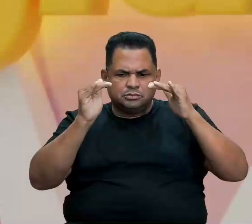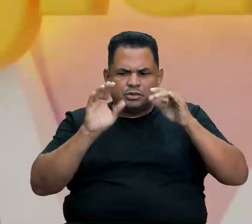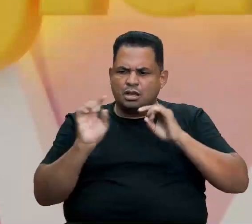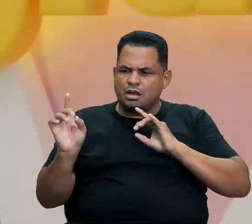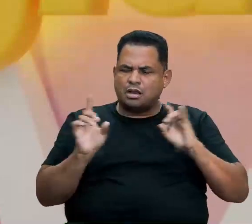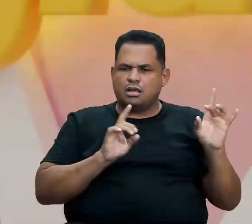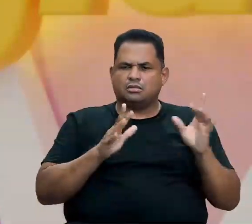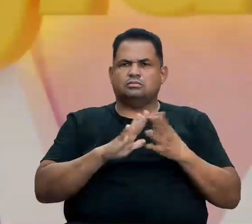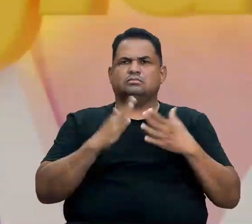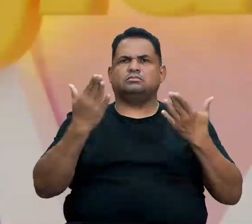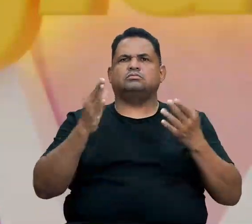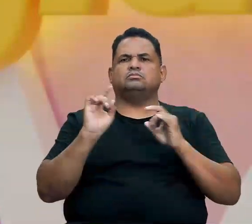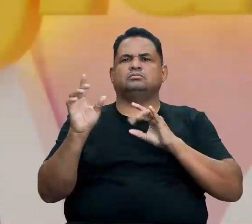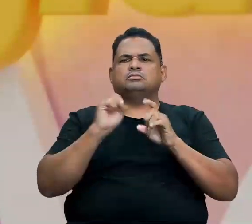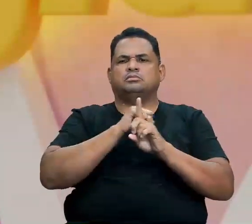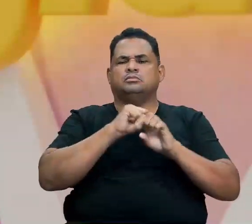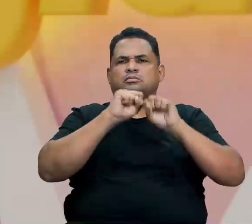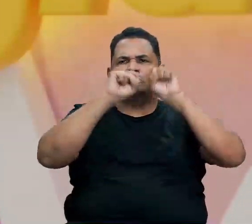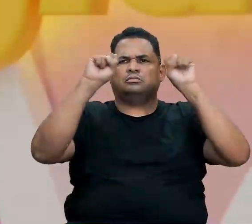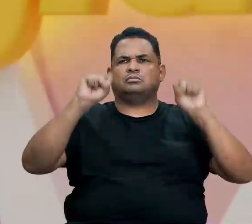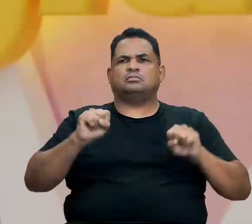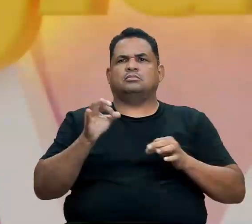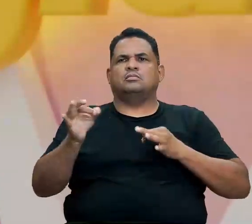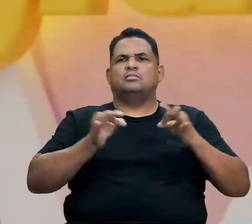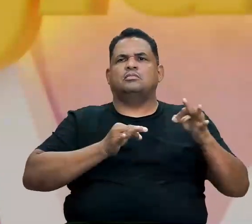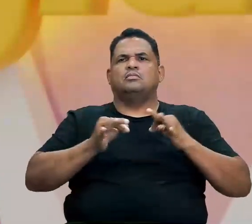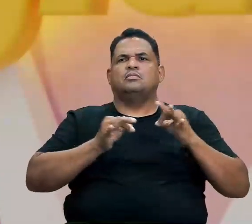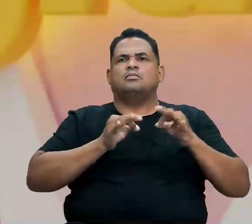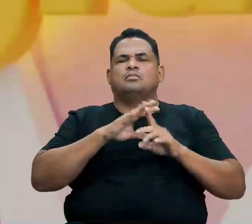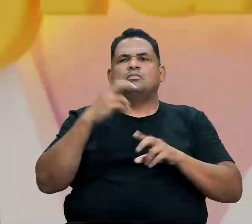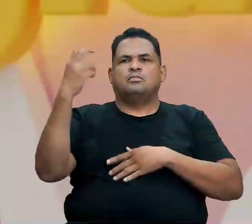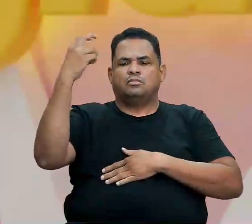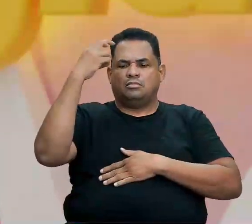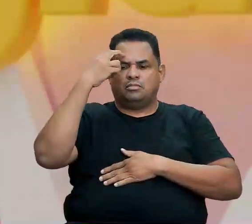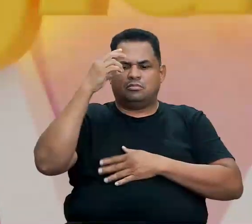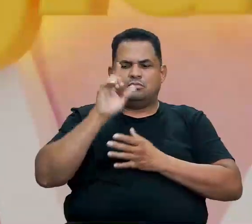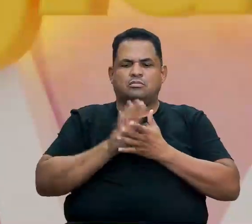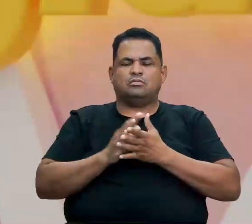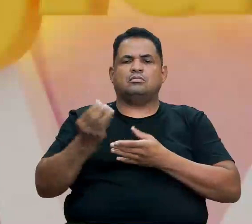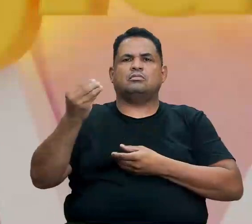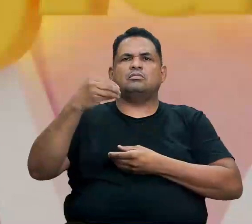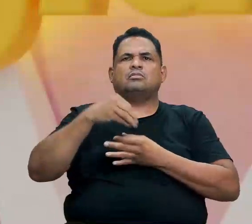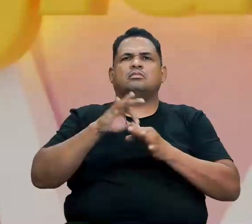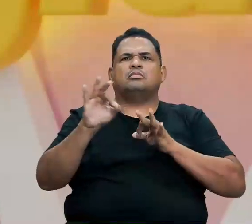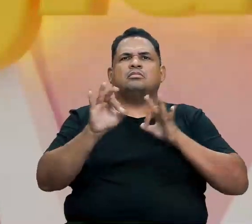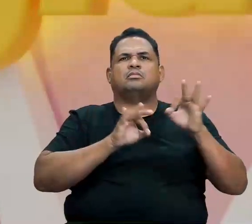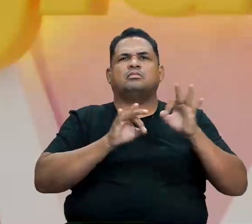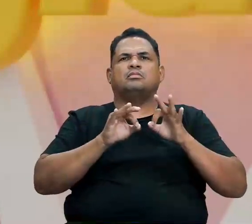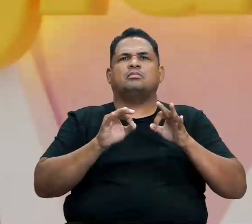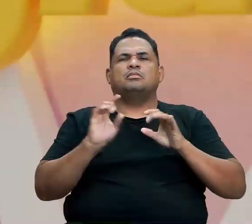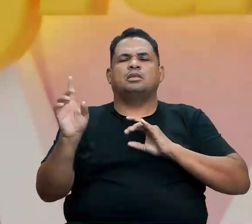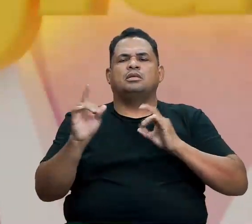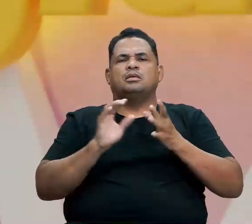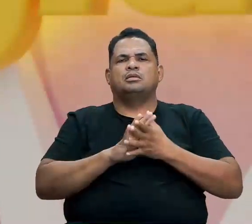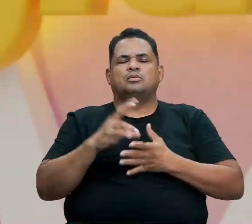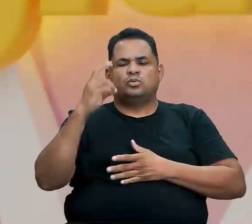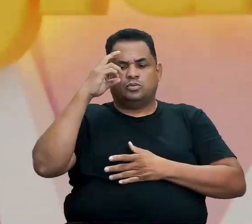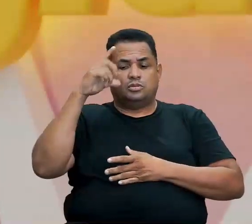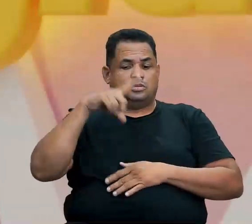dentro, cada sistema, cada organização cultural, dentro da sua lógica organizacional, ali, porque cada cultura tem, né,